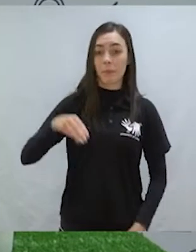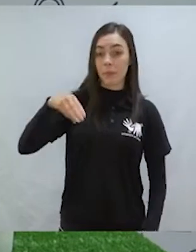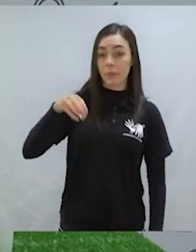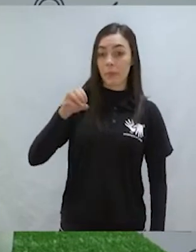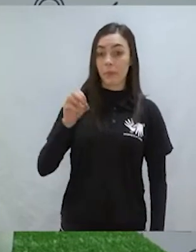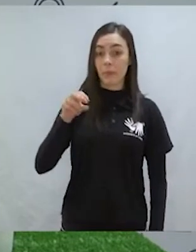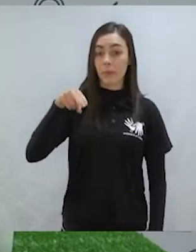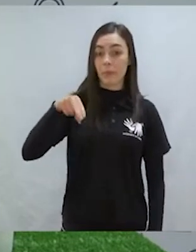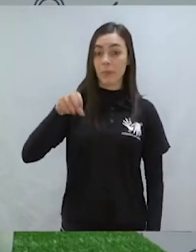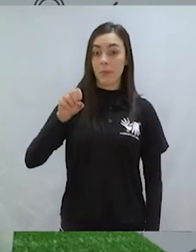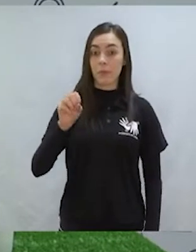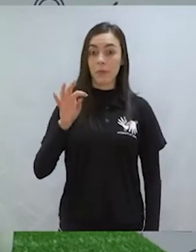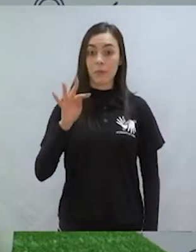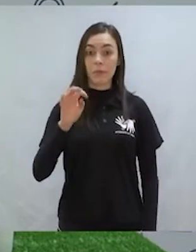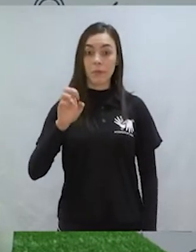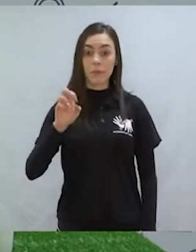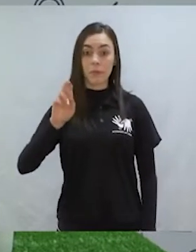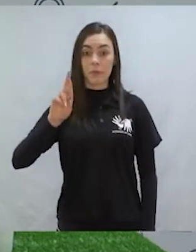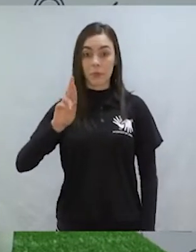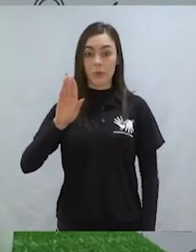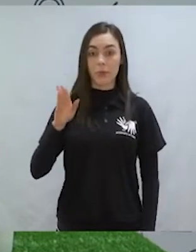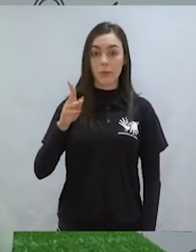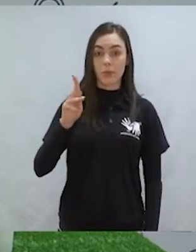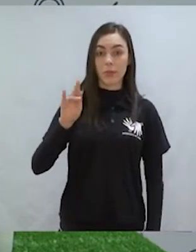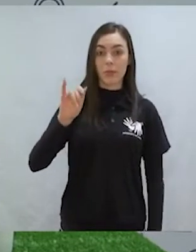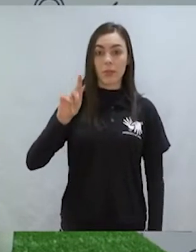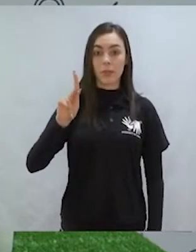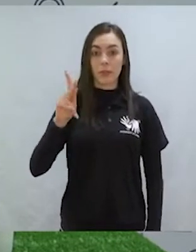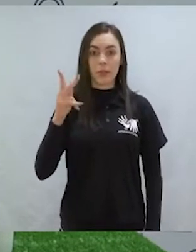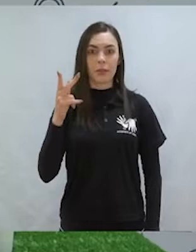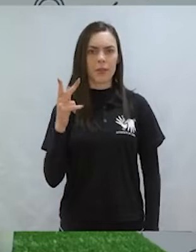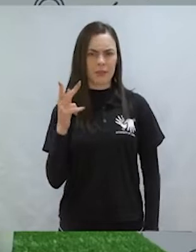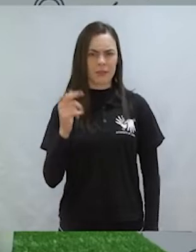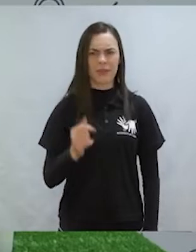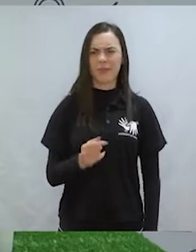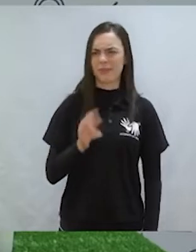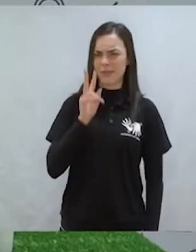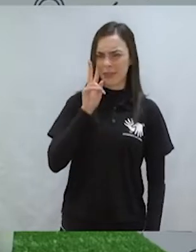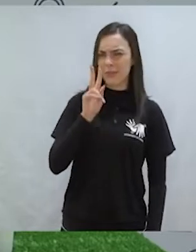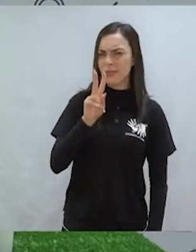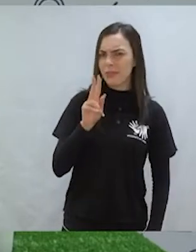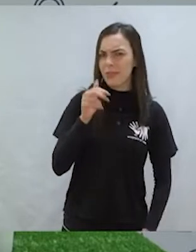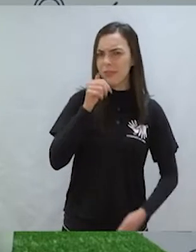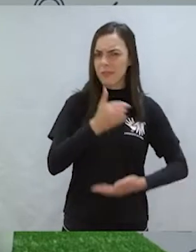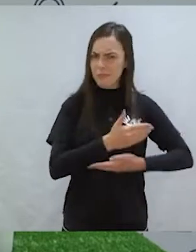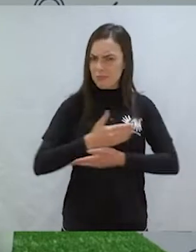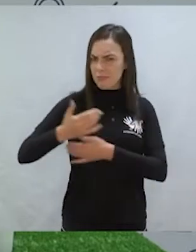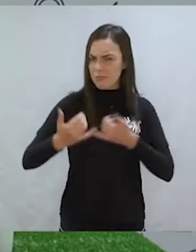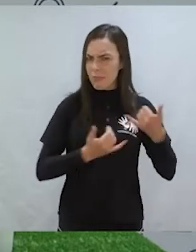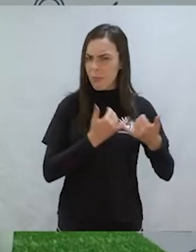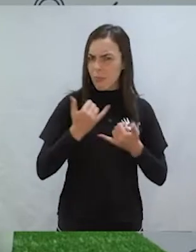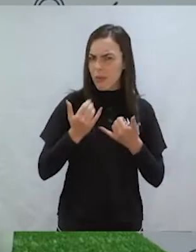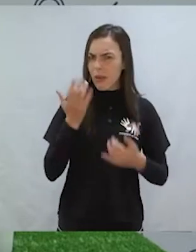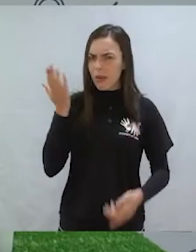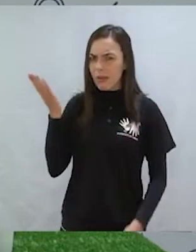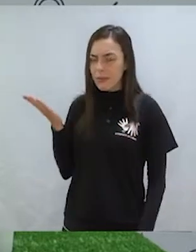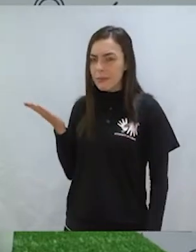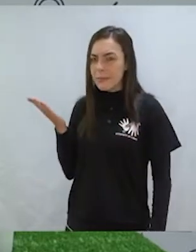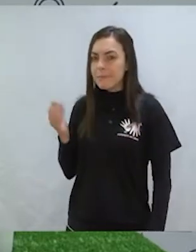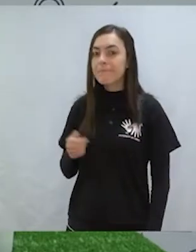diferente, Monster High, olha lá. Você já viu uma boneca assim também? Olha lá.